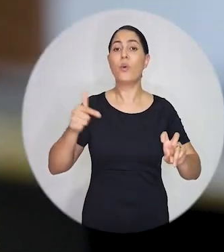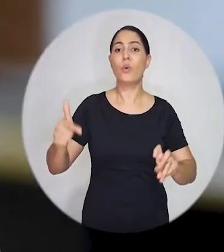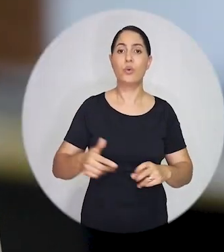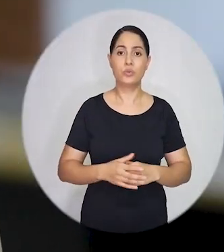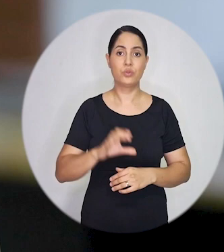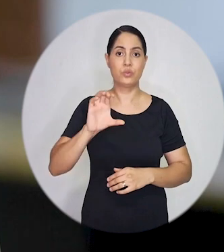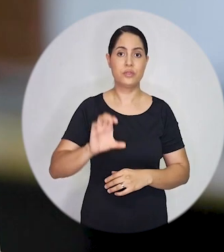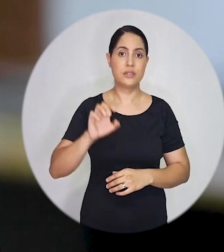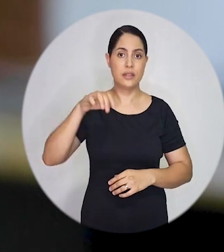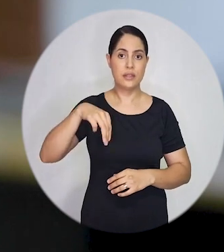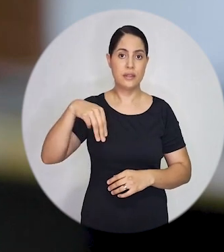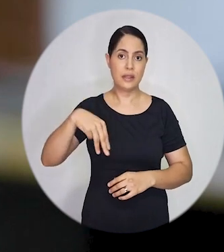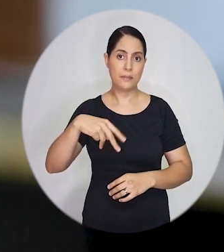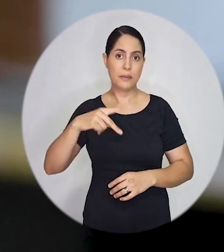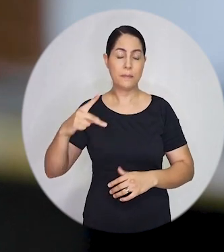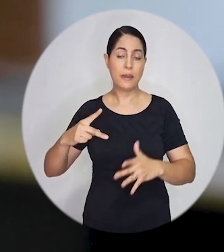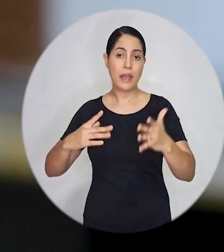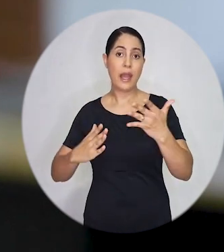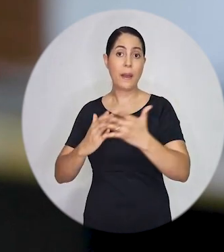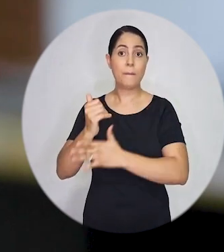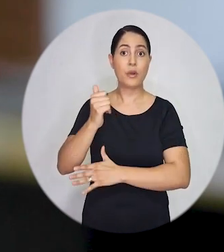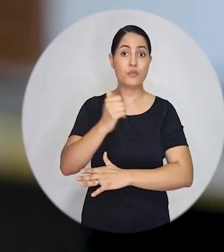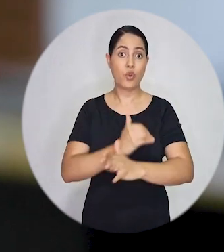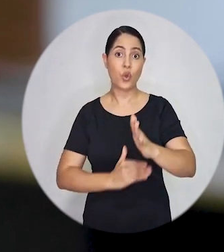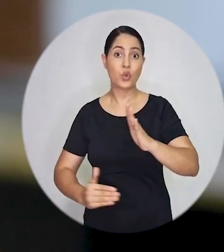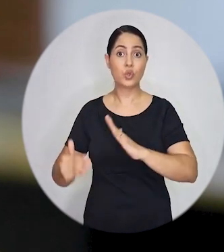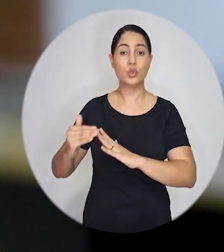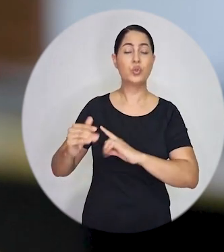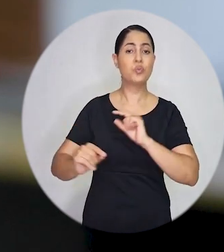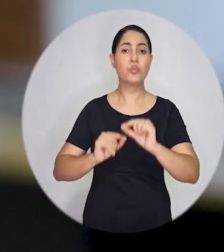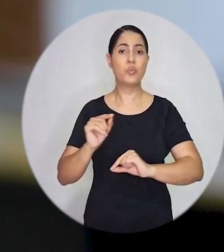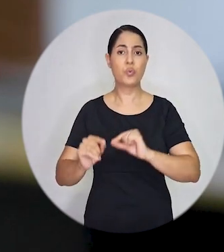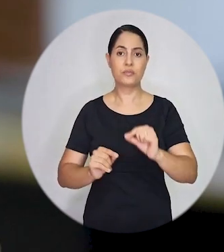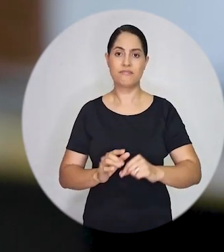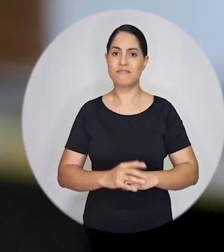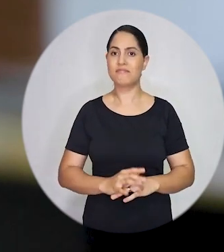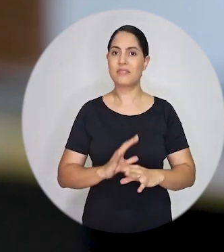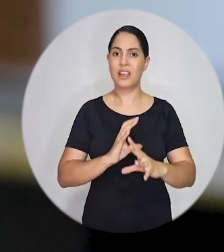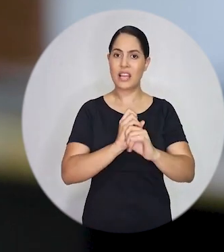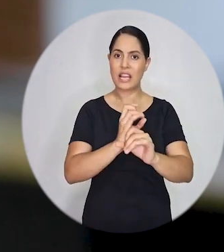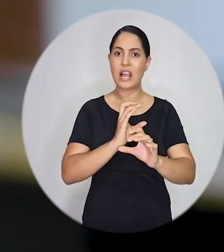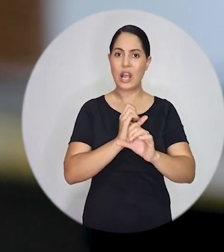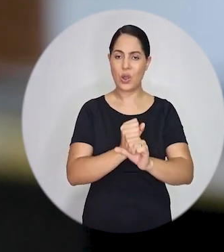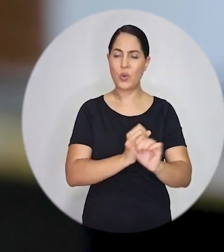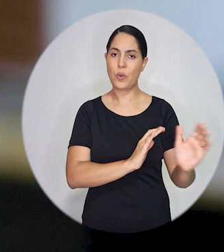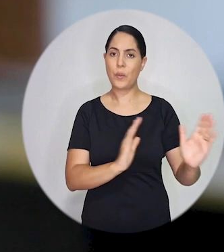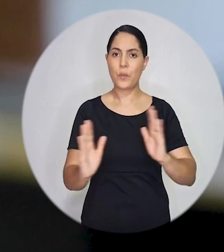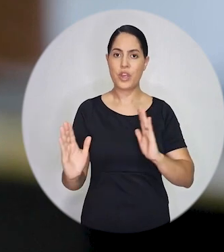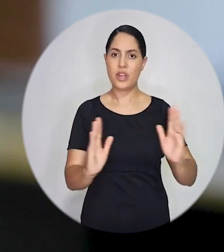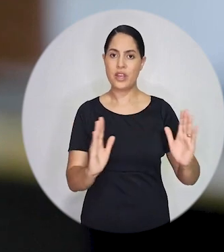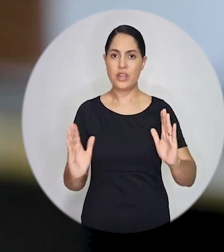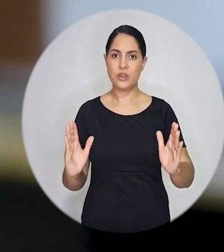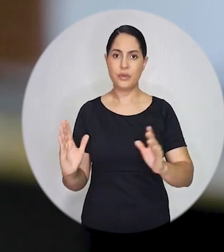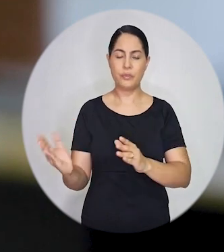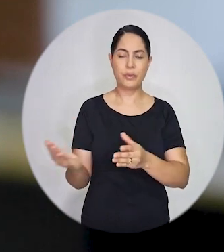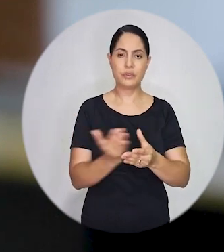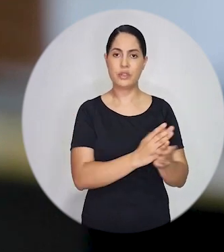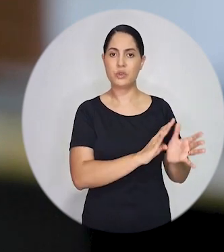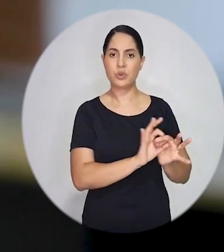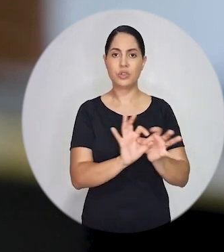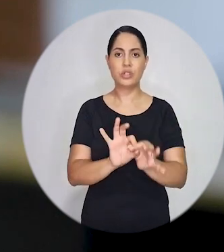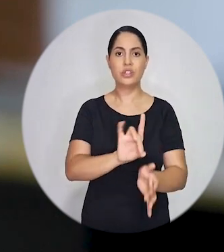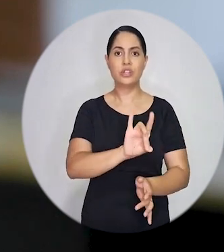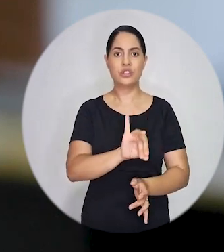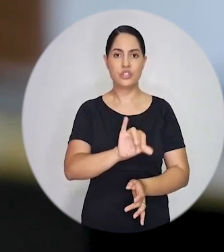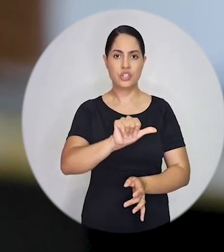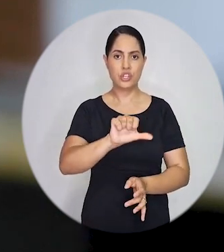Nacional do Ministério Público aprovou por unanimidade a alteração da forma de contagem de determinados prazos processuais para